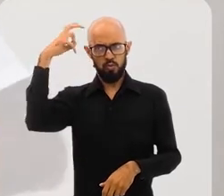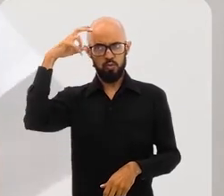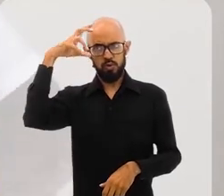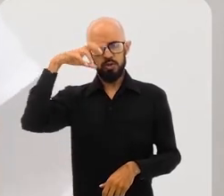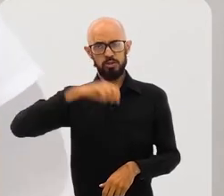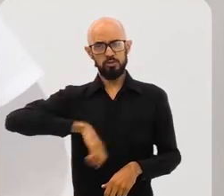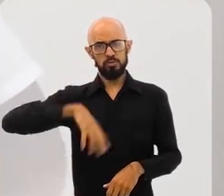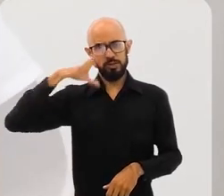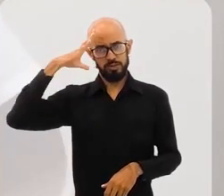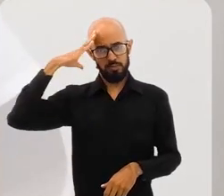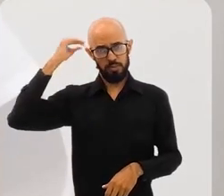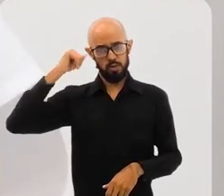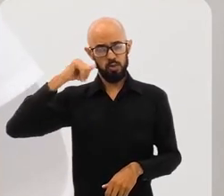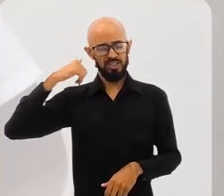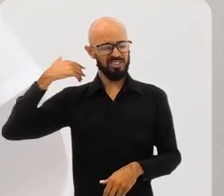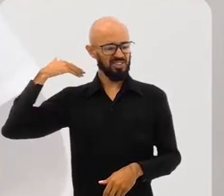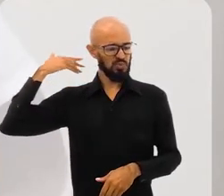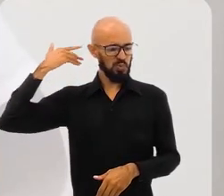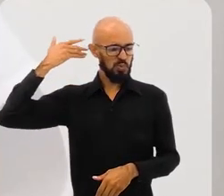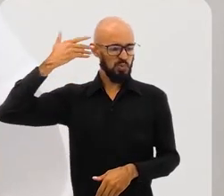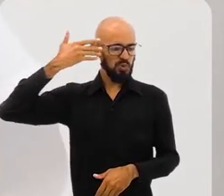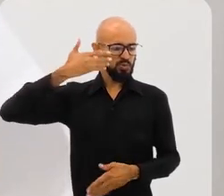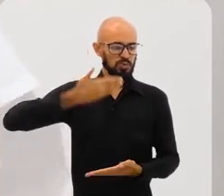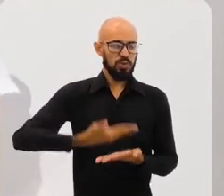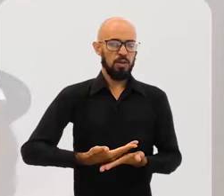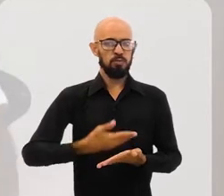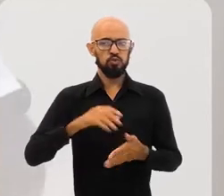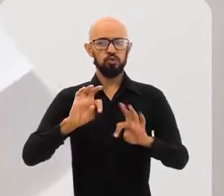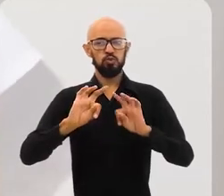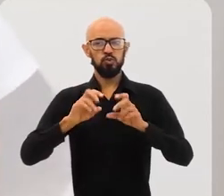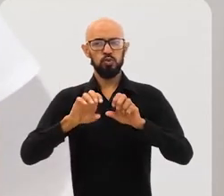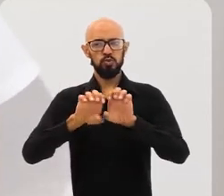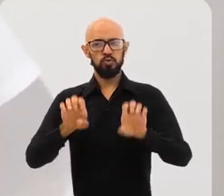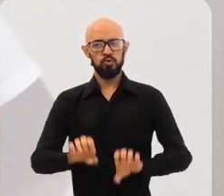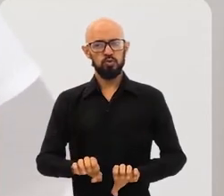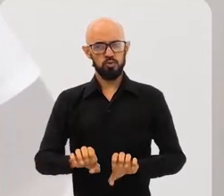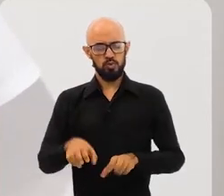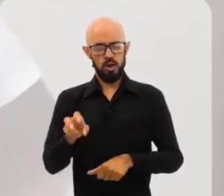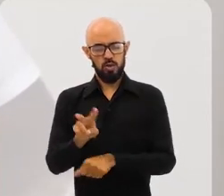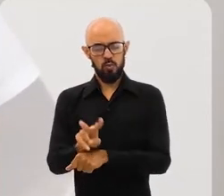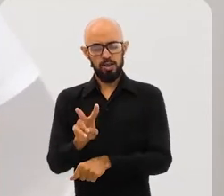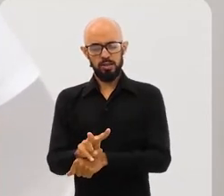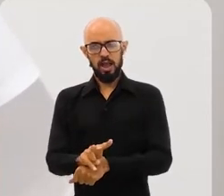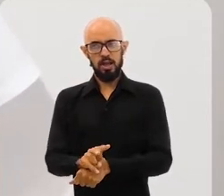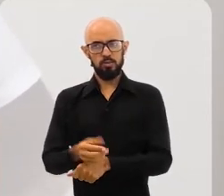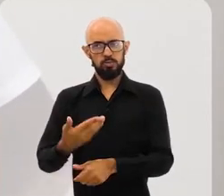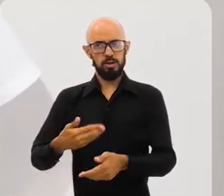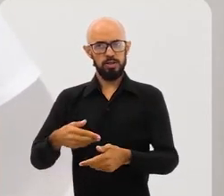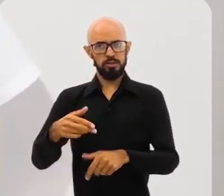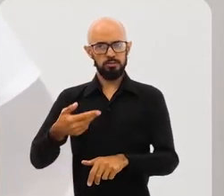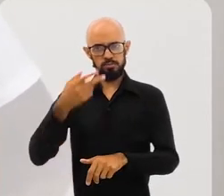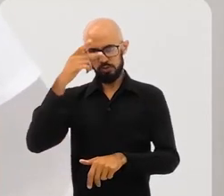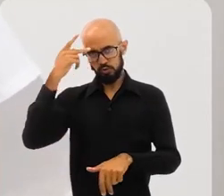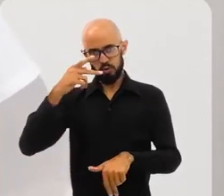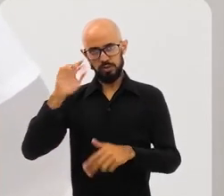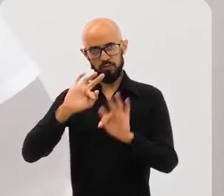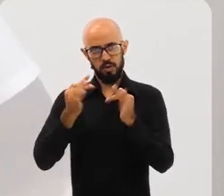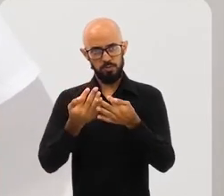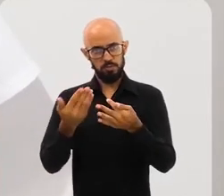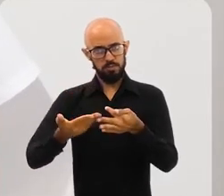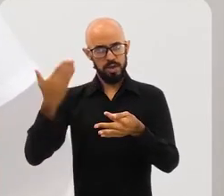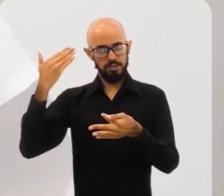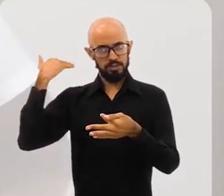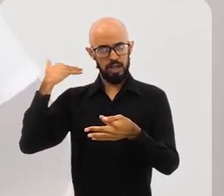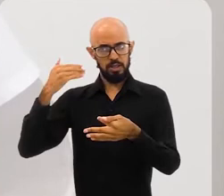vem de uma sabedoria é através de toda uma escritura guardada por nossos ancestrais que faz com que cada ser humano se encontra